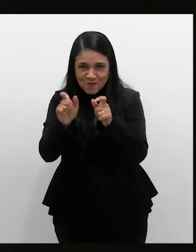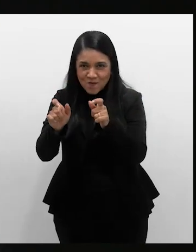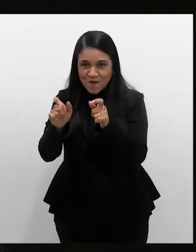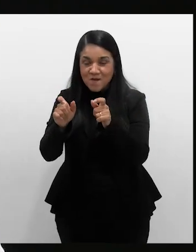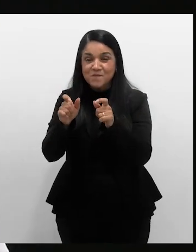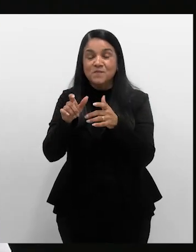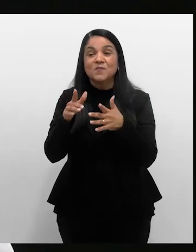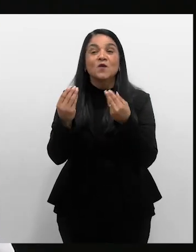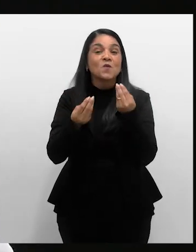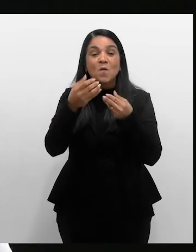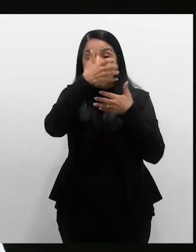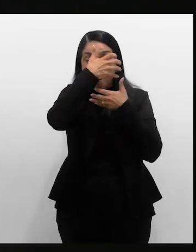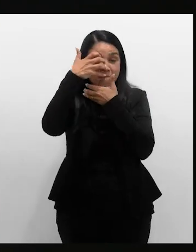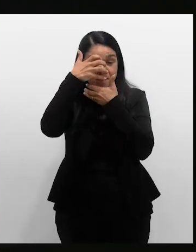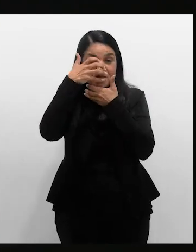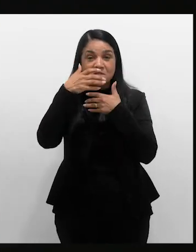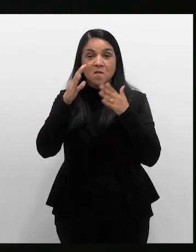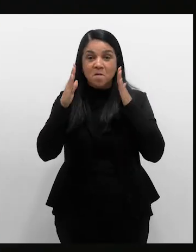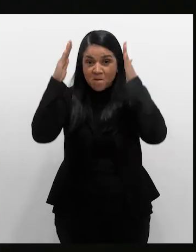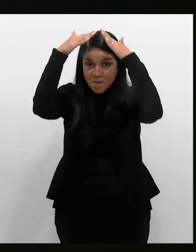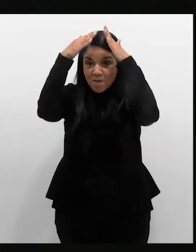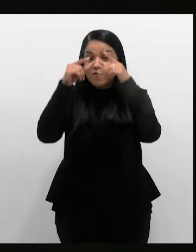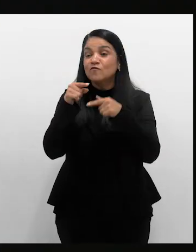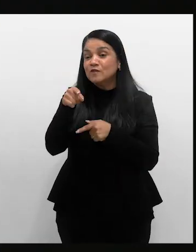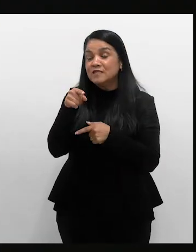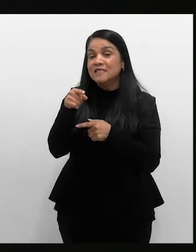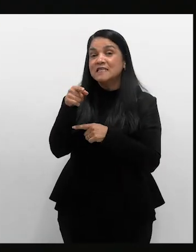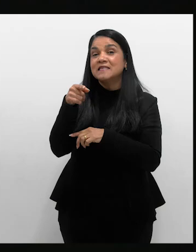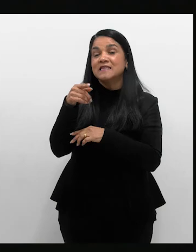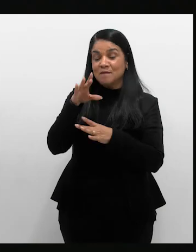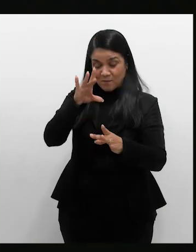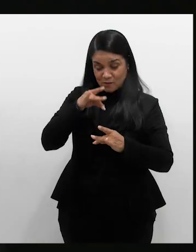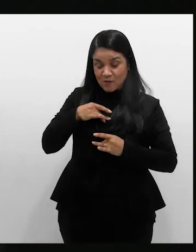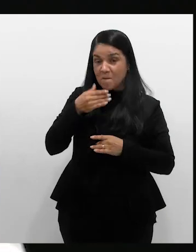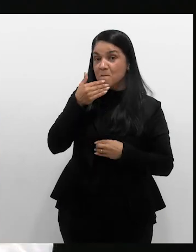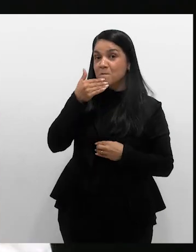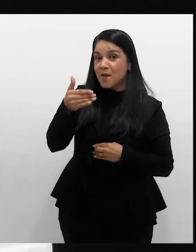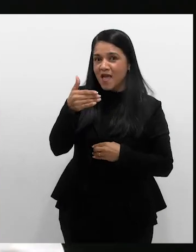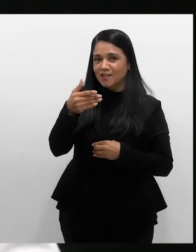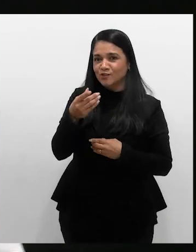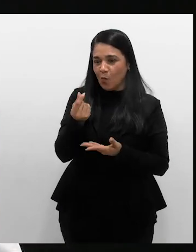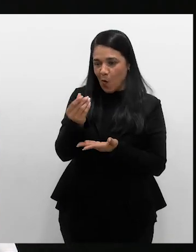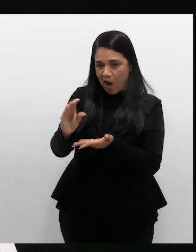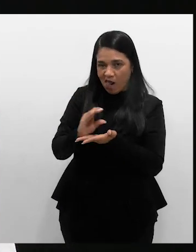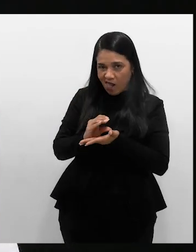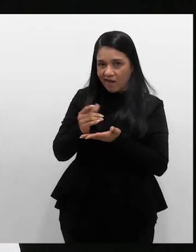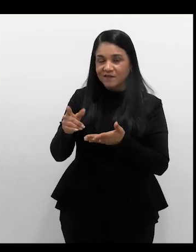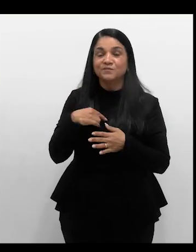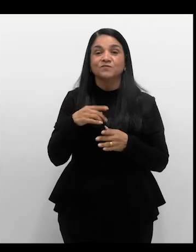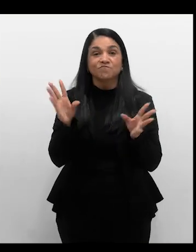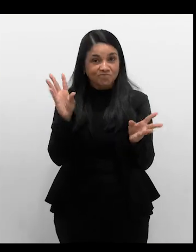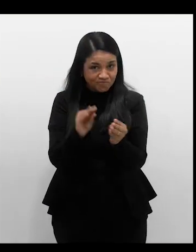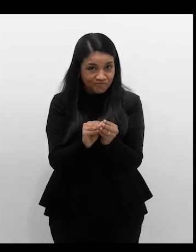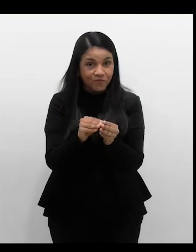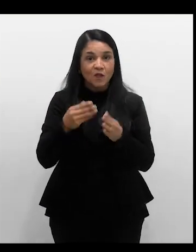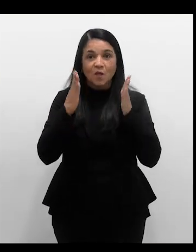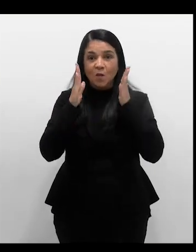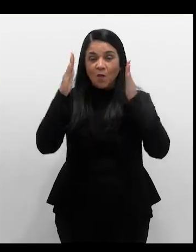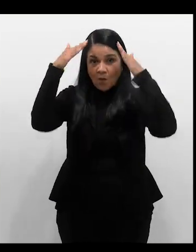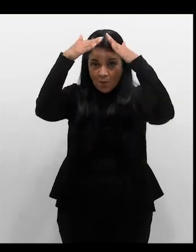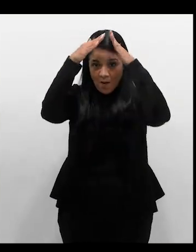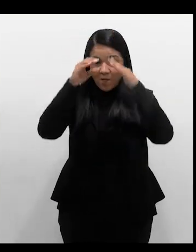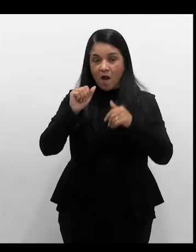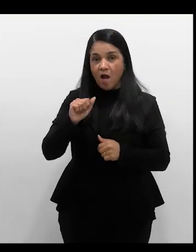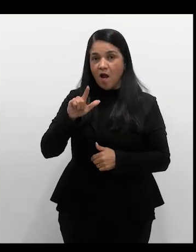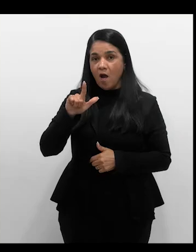personagem faz para raptar o Papa, né? Então, e o que você pede como resgate? Quer dizer, o seu personagem pede. Vou tentar ser breve. O